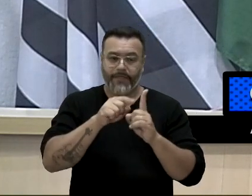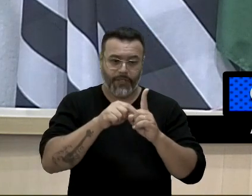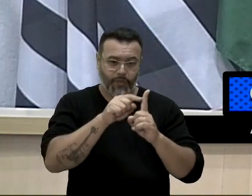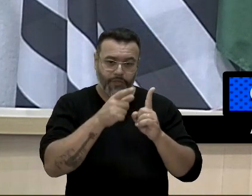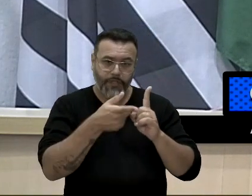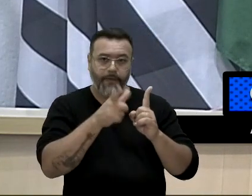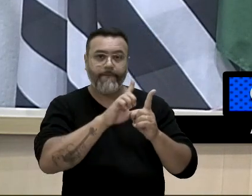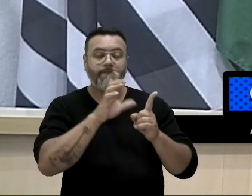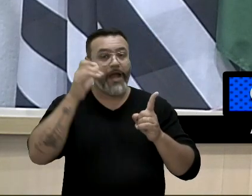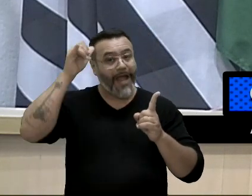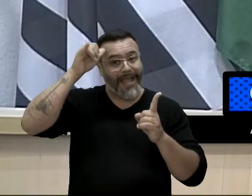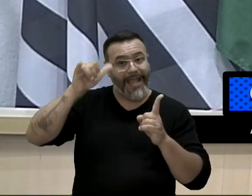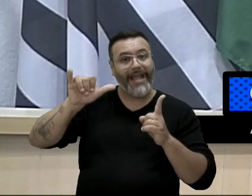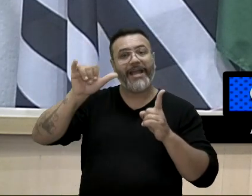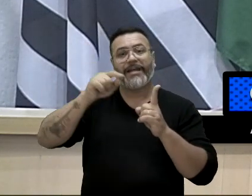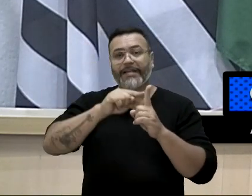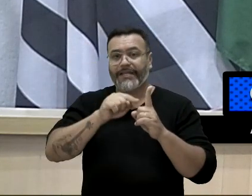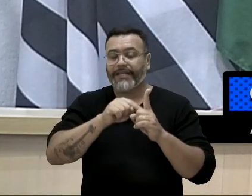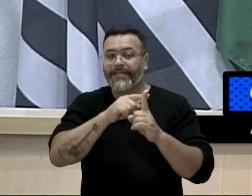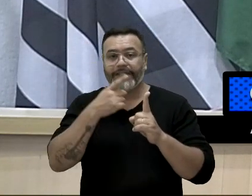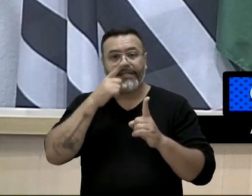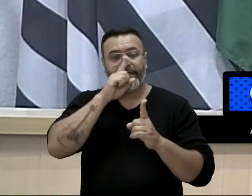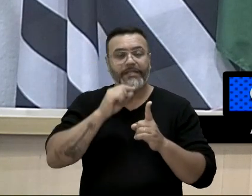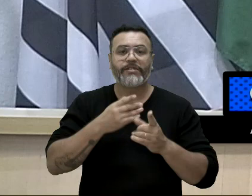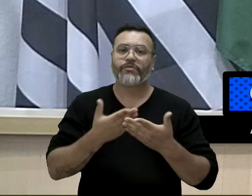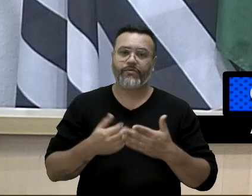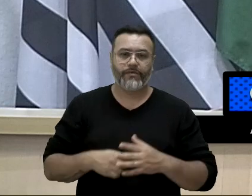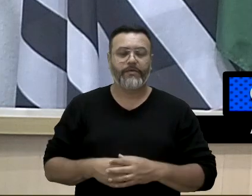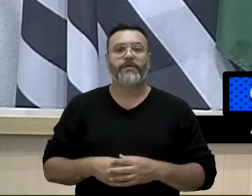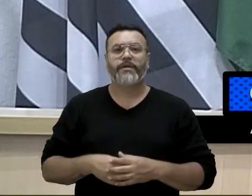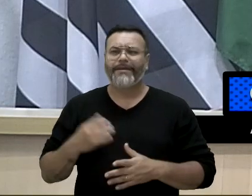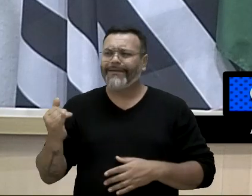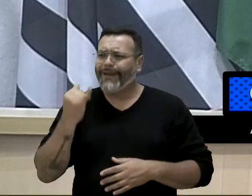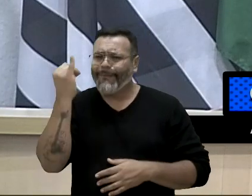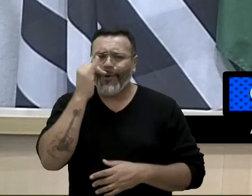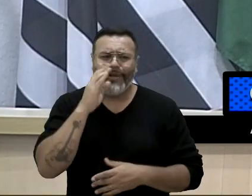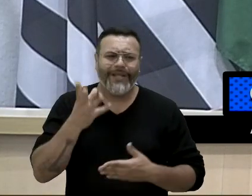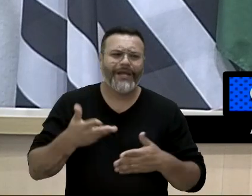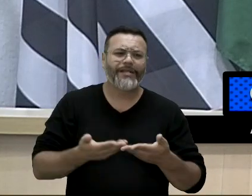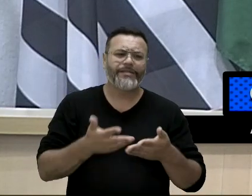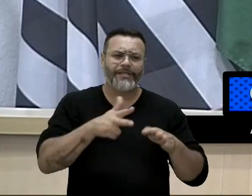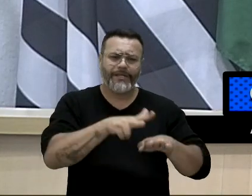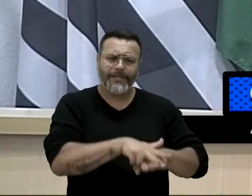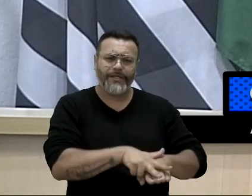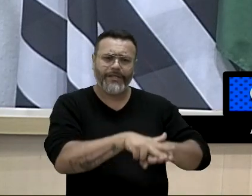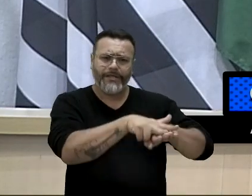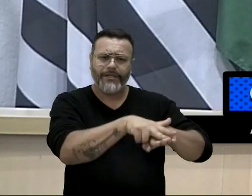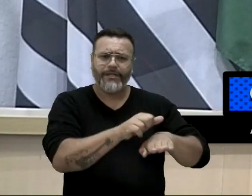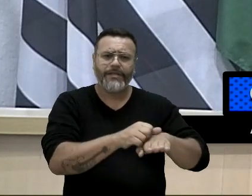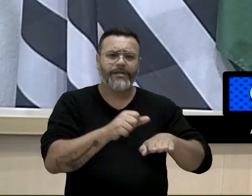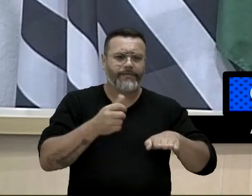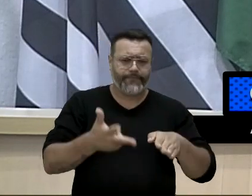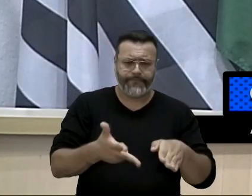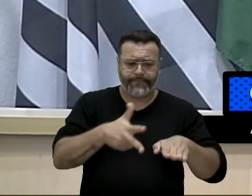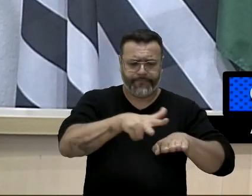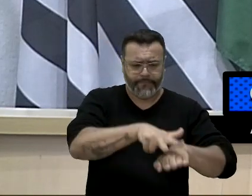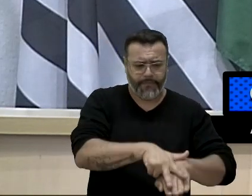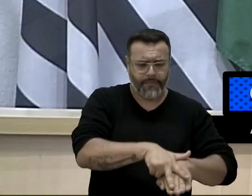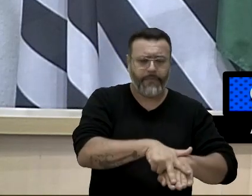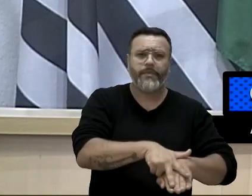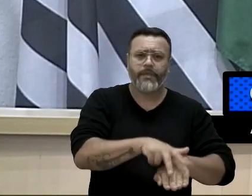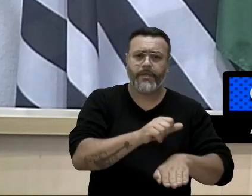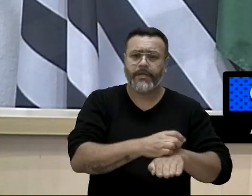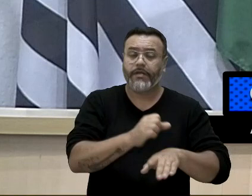aumento importante de casos das nossas internações, que a gente chama de